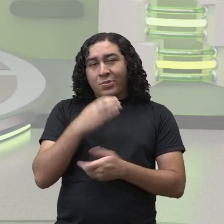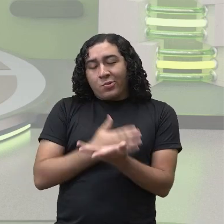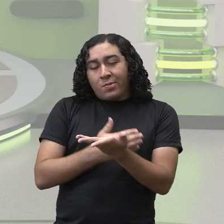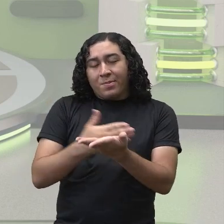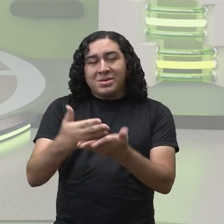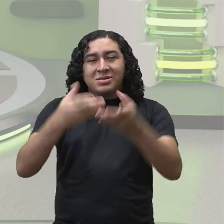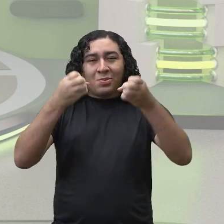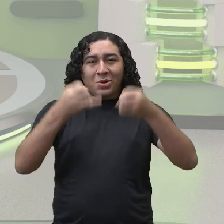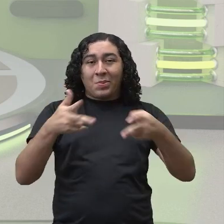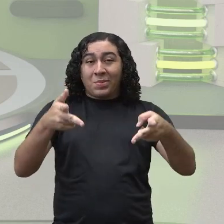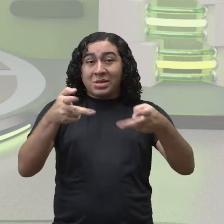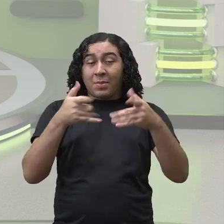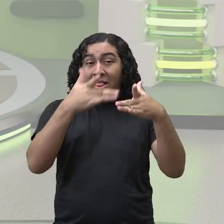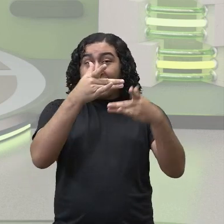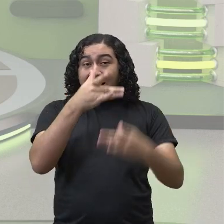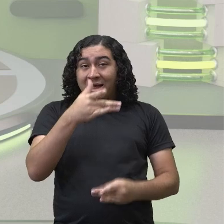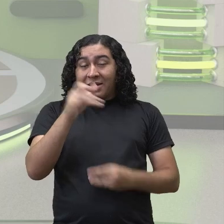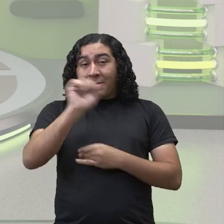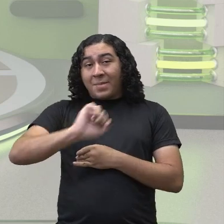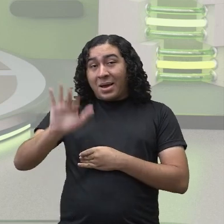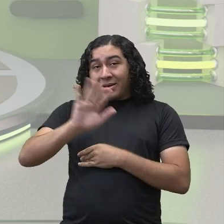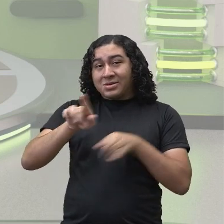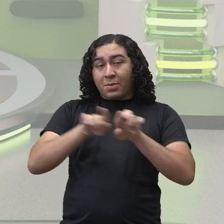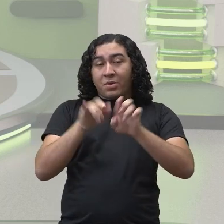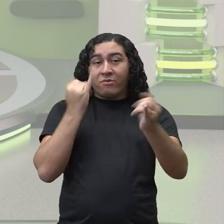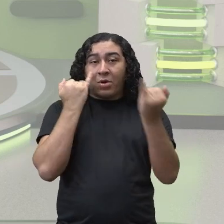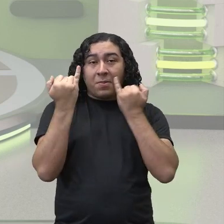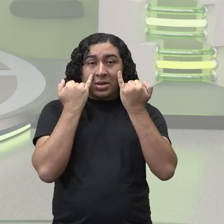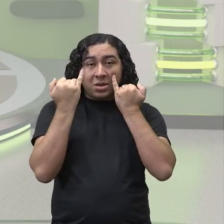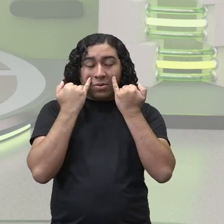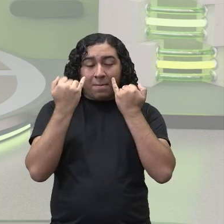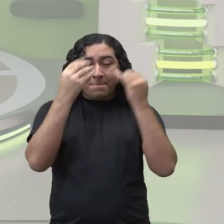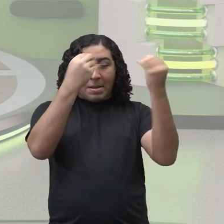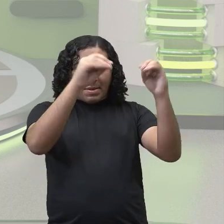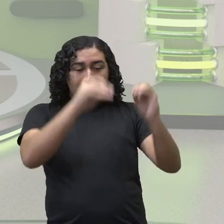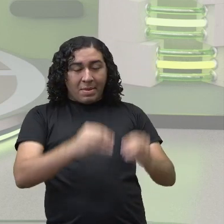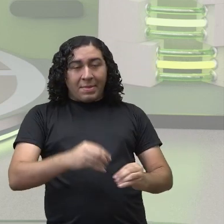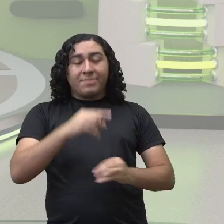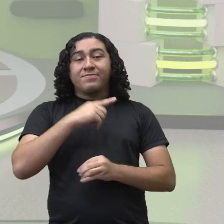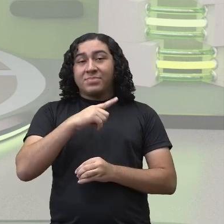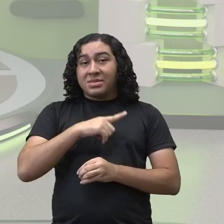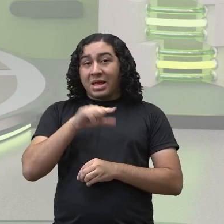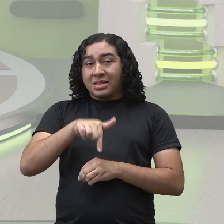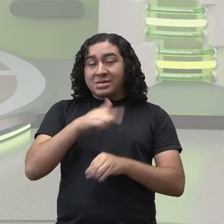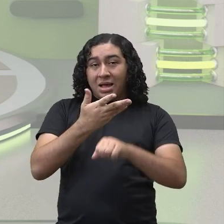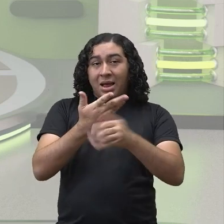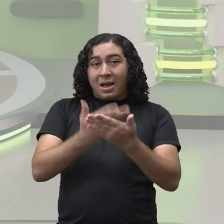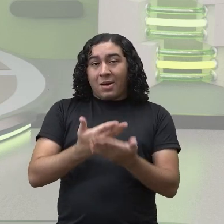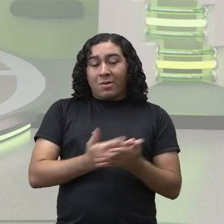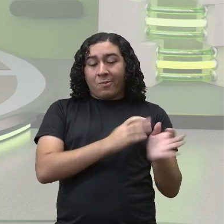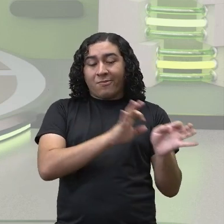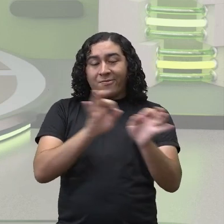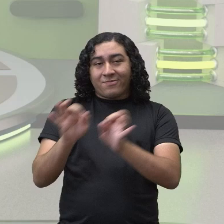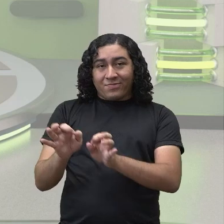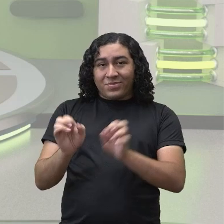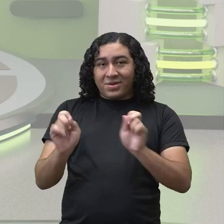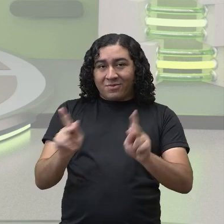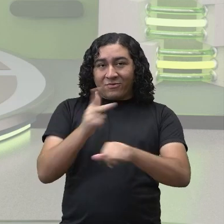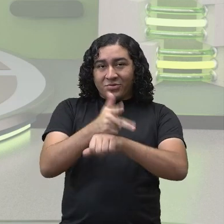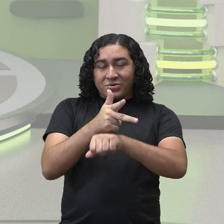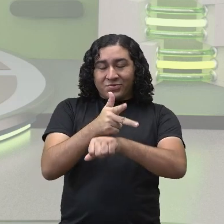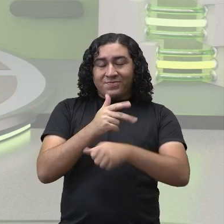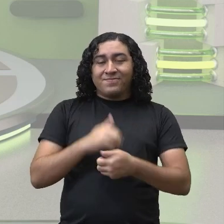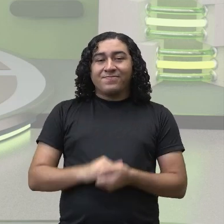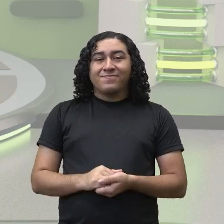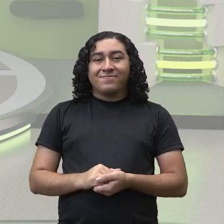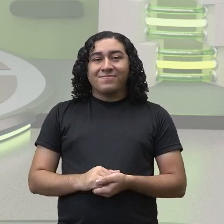Percebam a riqueza de detalhes de imagem e informações que a gente vai ter durante a aula, observando nesse vídeo